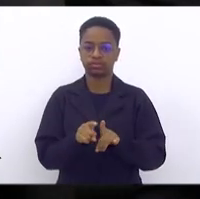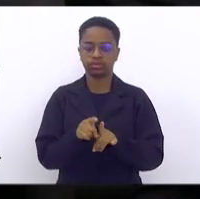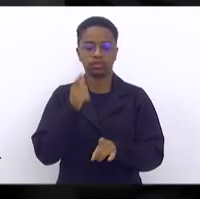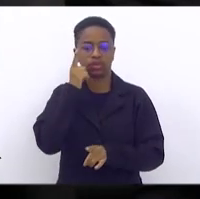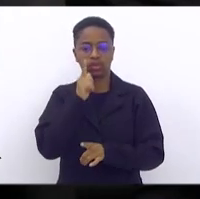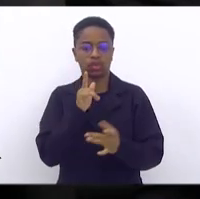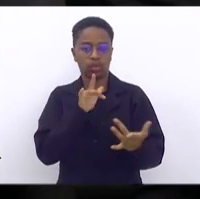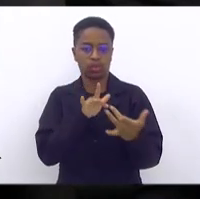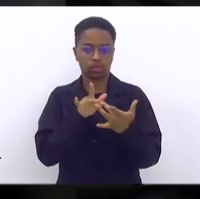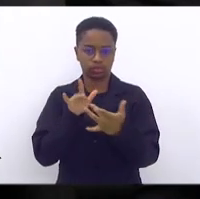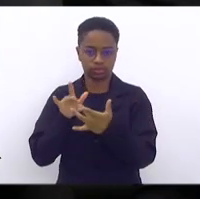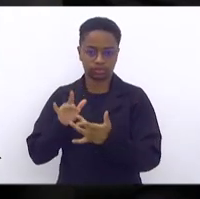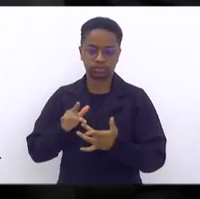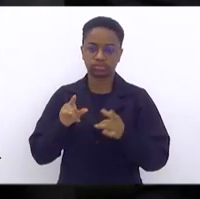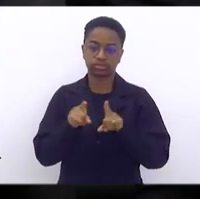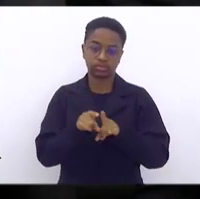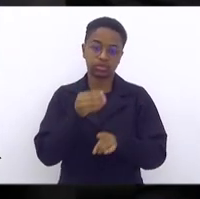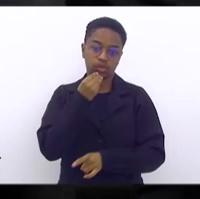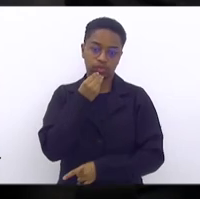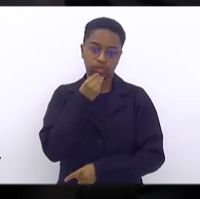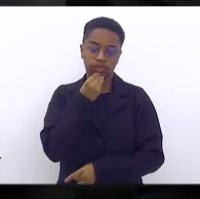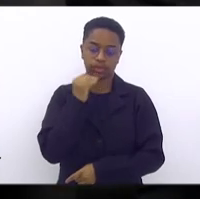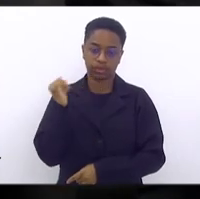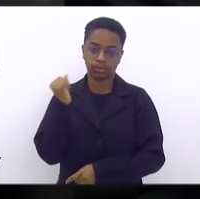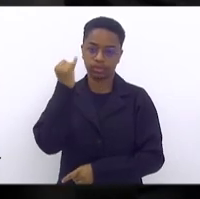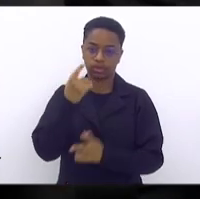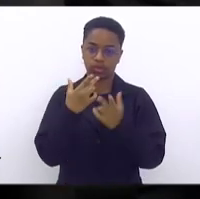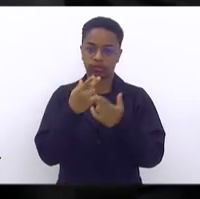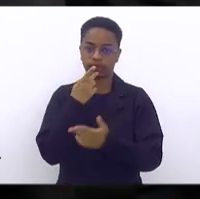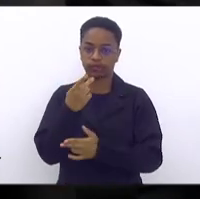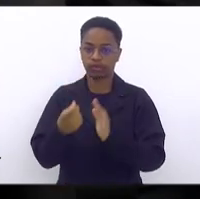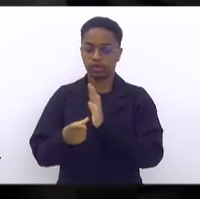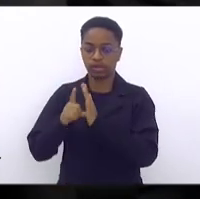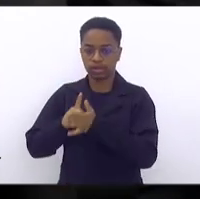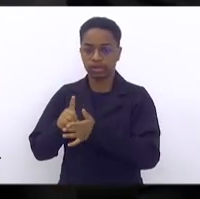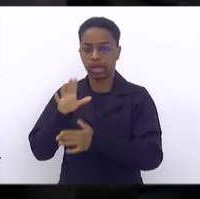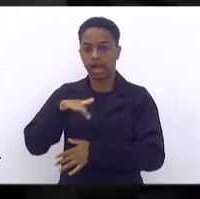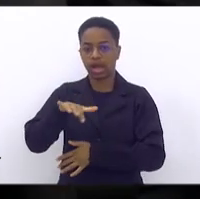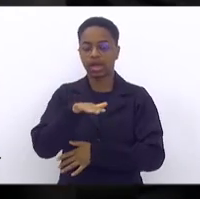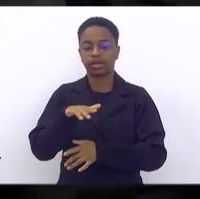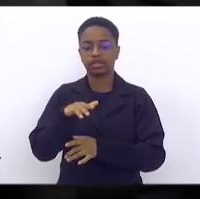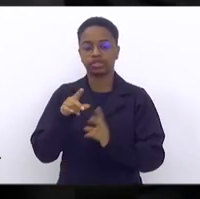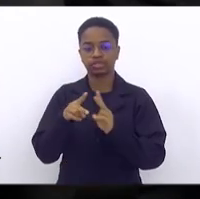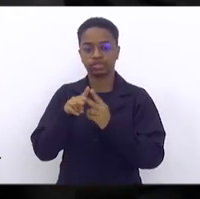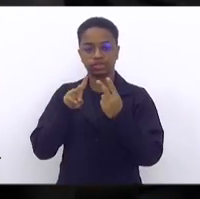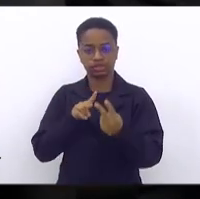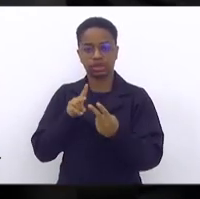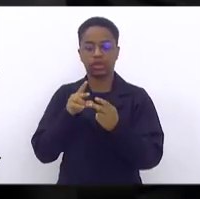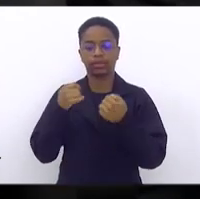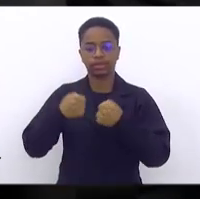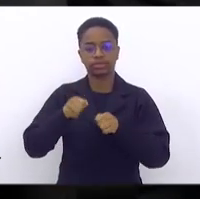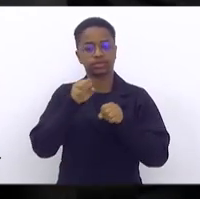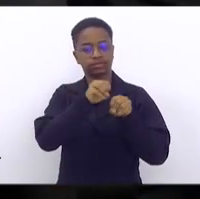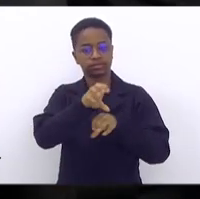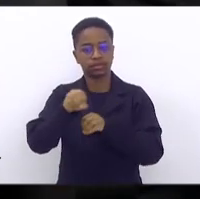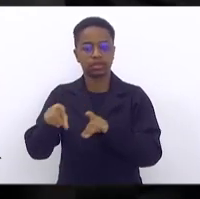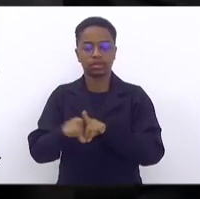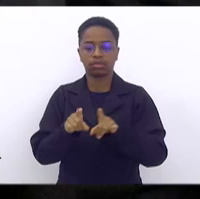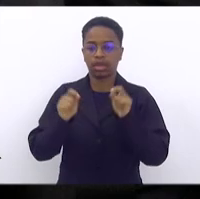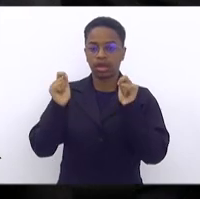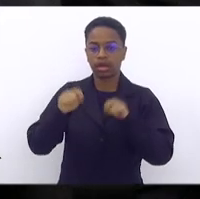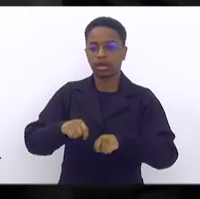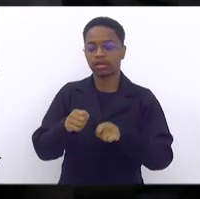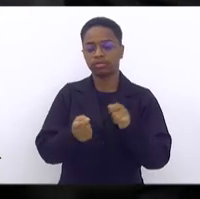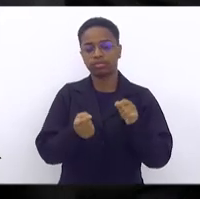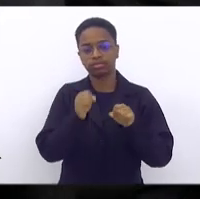esse contato. É claro, importante, como foi falado, né, letramento digital é importante também, capacitação dos servidores, especialmente